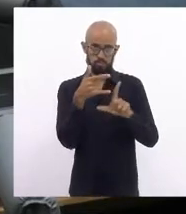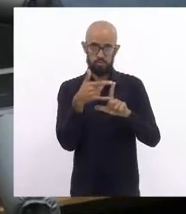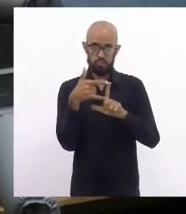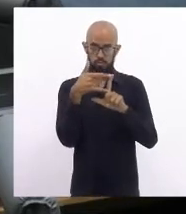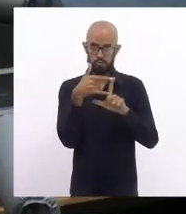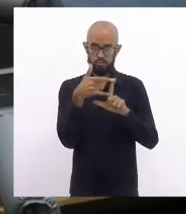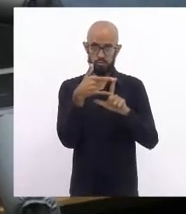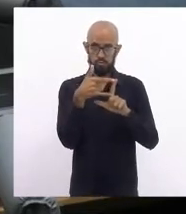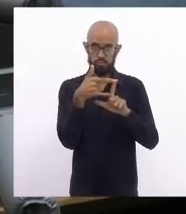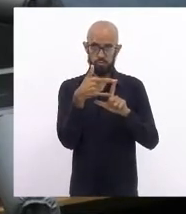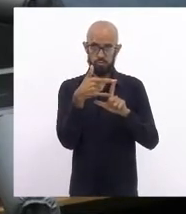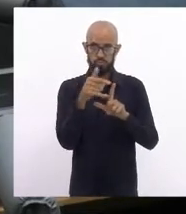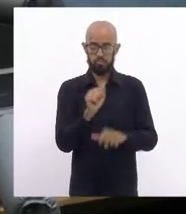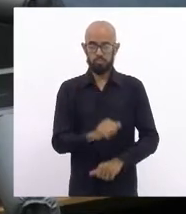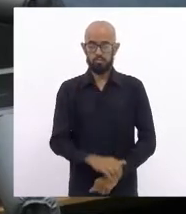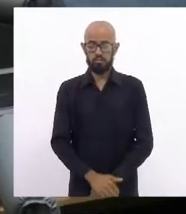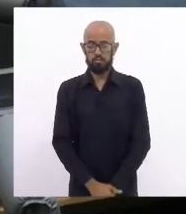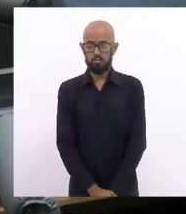o som.